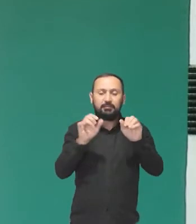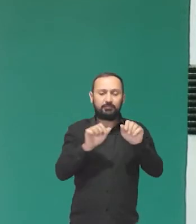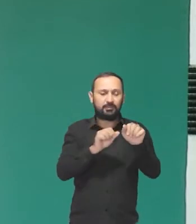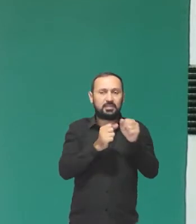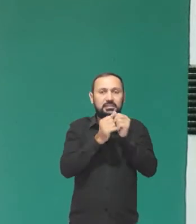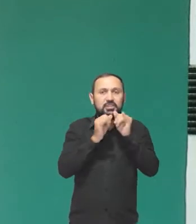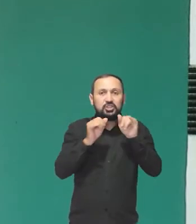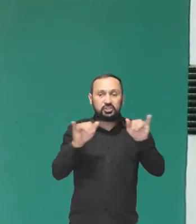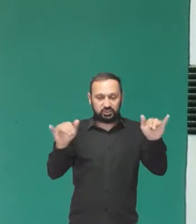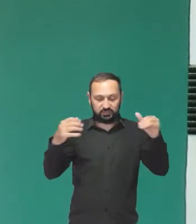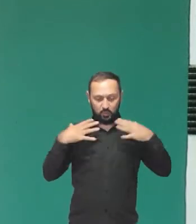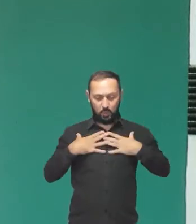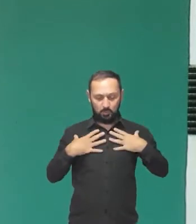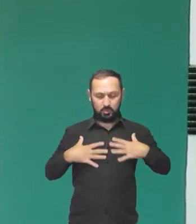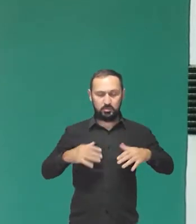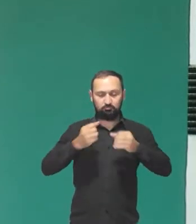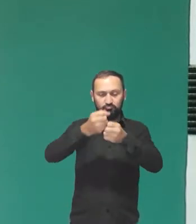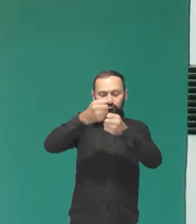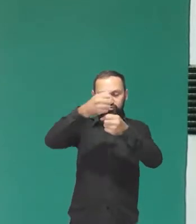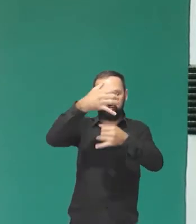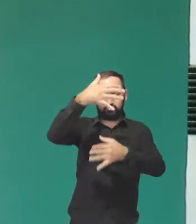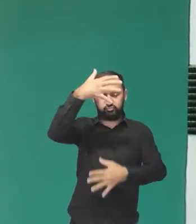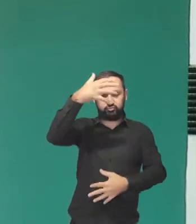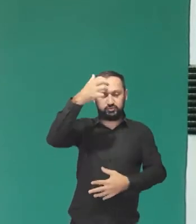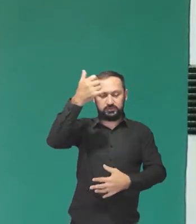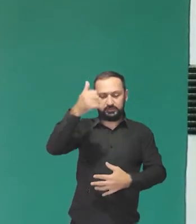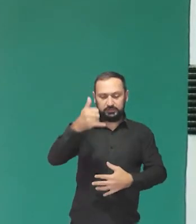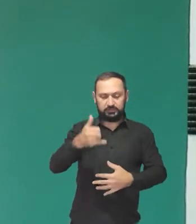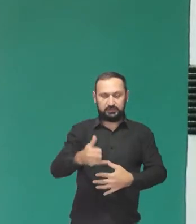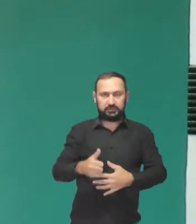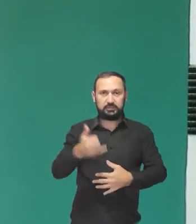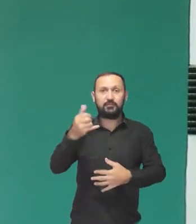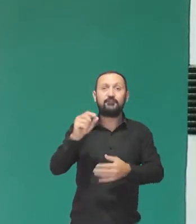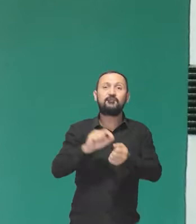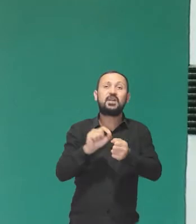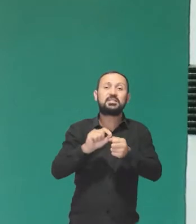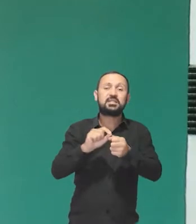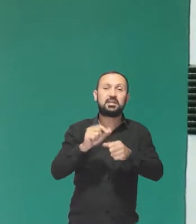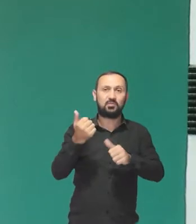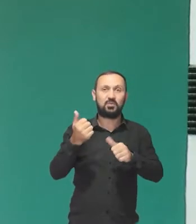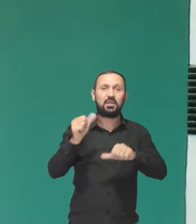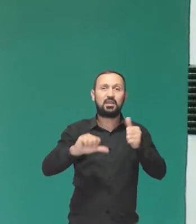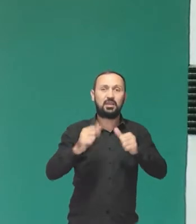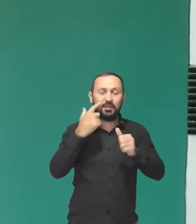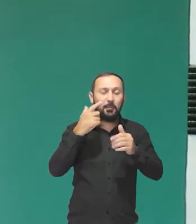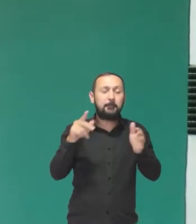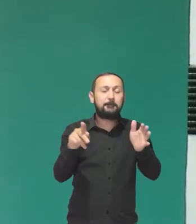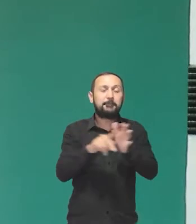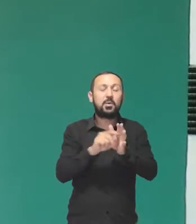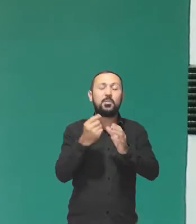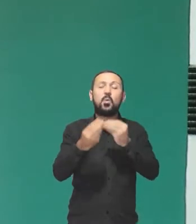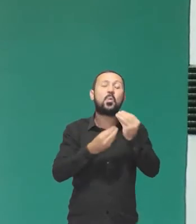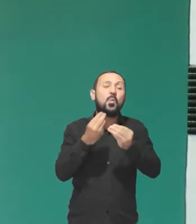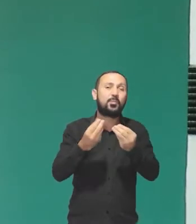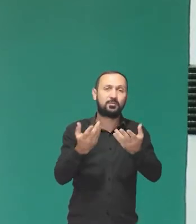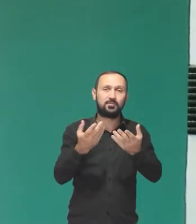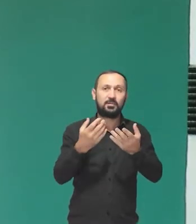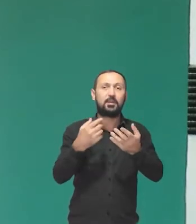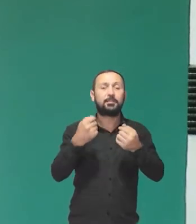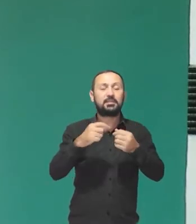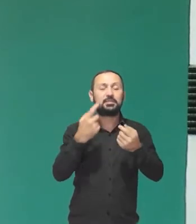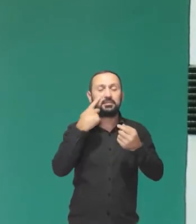endorfina, que o próprio organismo não está produzindo suficientemente, tá? Principalmente o sistema límbico. Aí nós temos